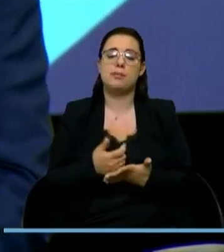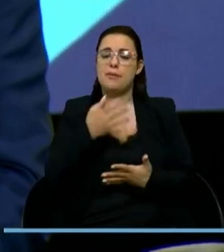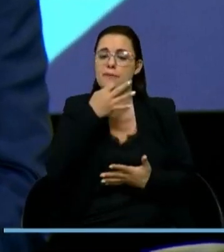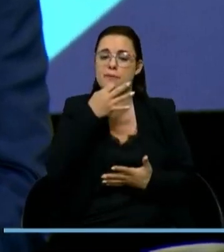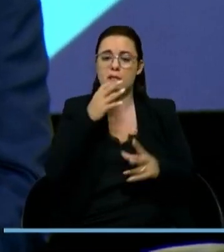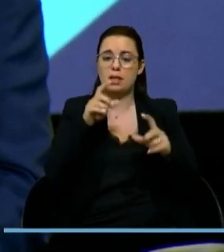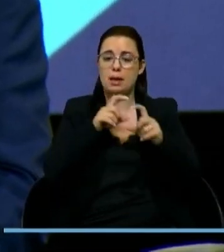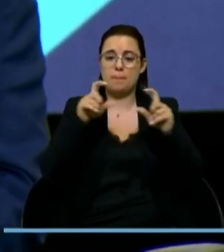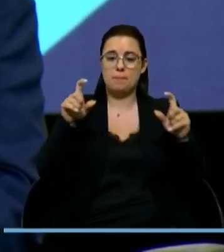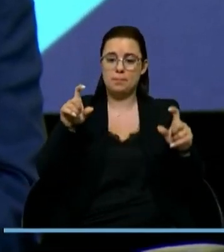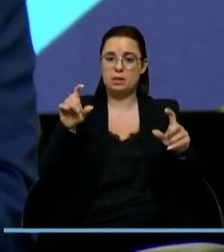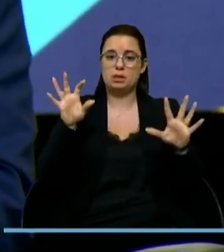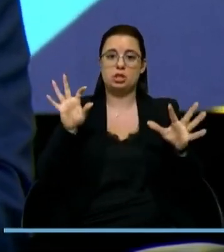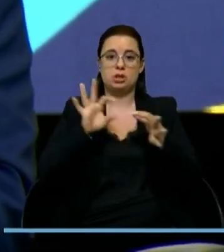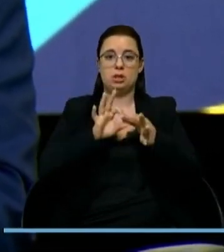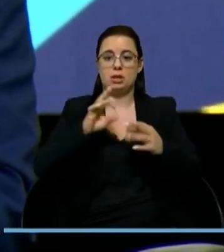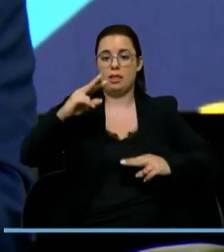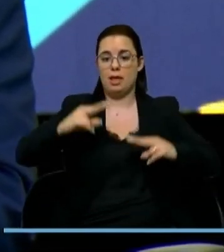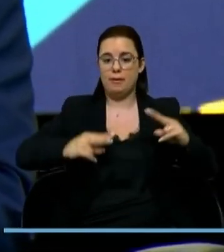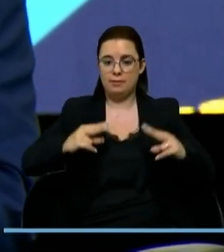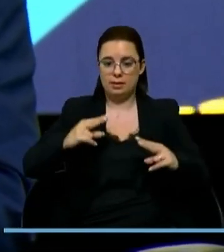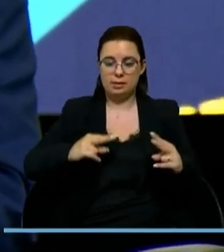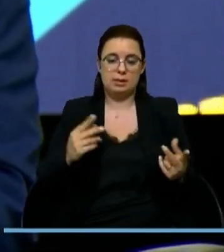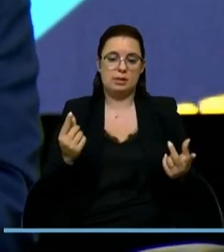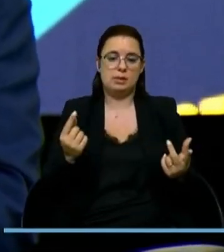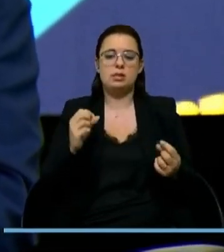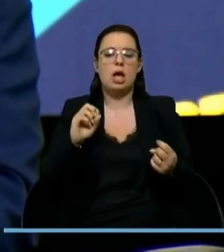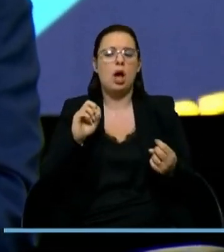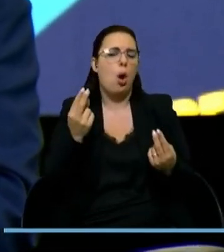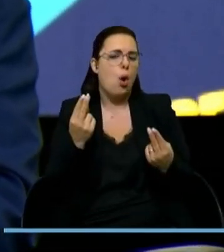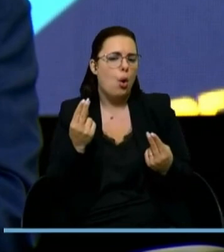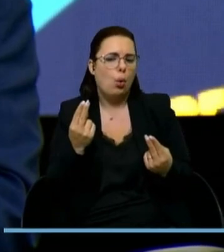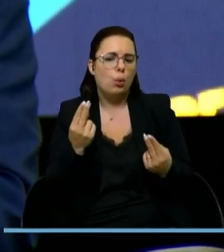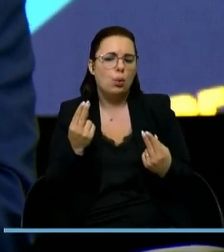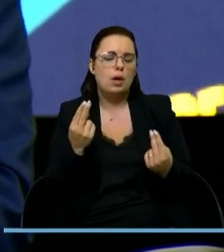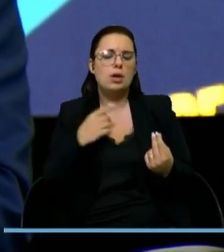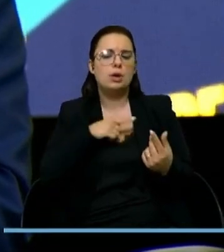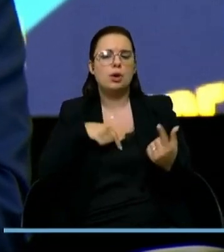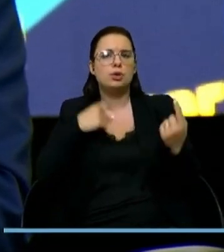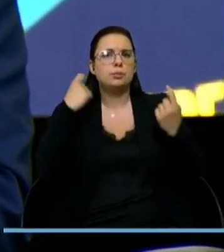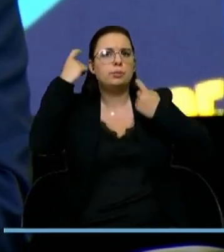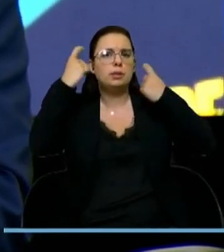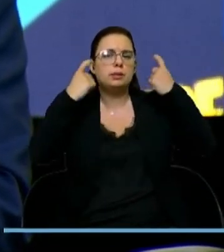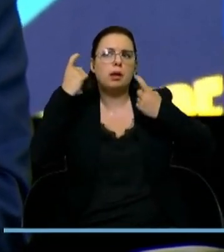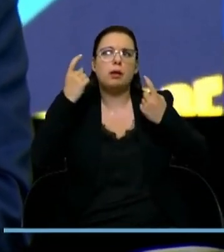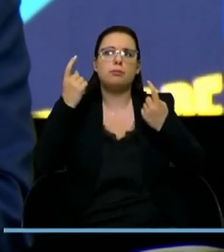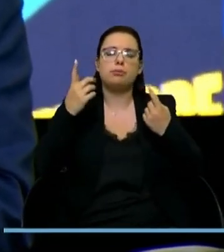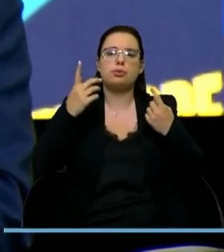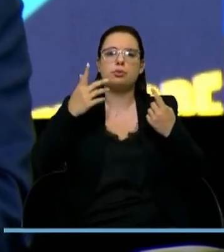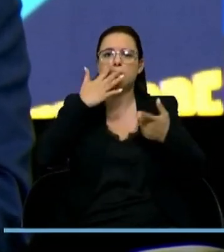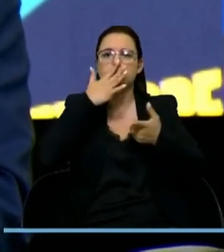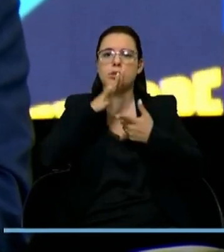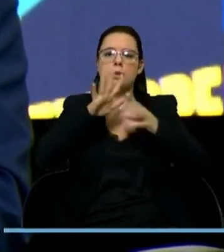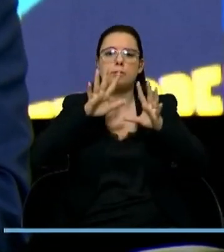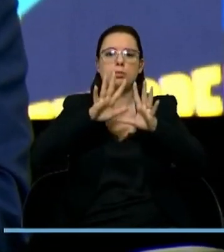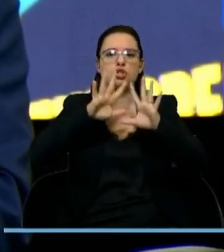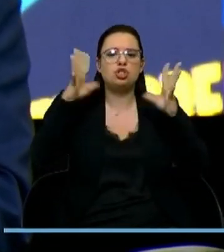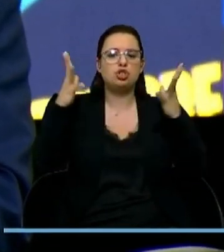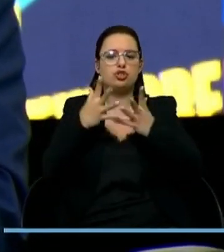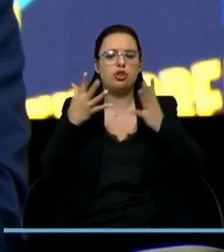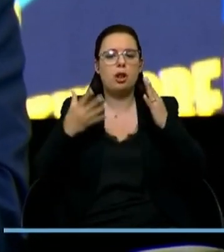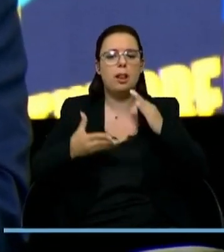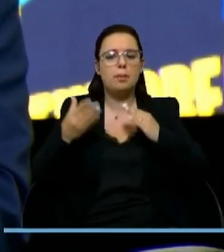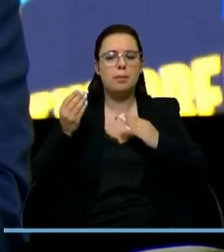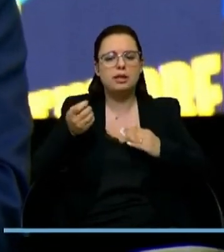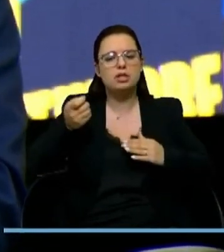empresas ligadas à finança ou ao capital ou podemos pensar já num âmbito muito mais alargado?